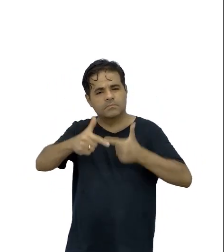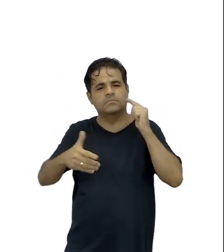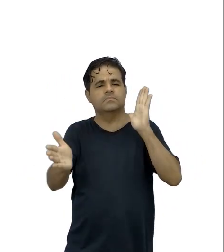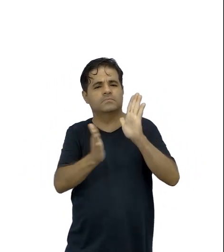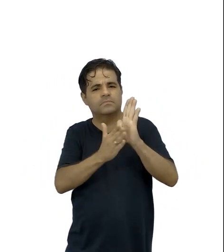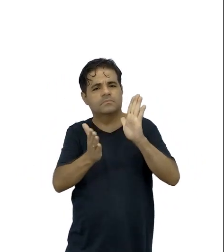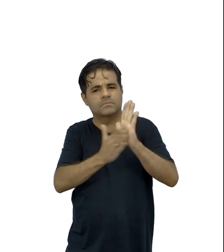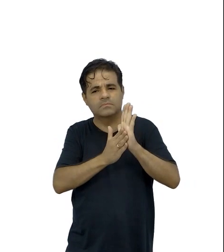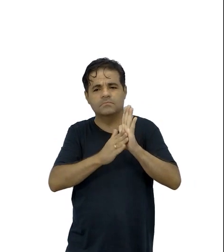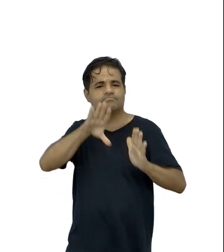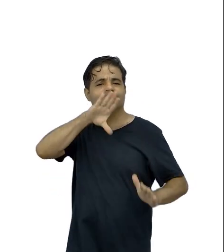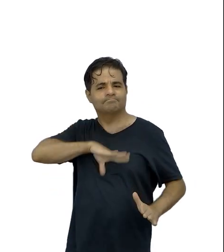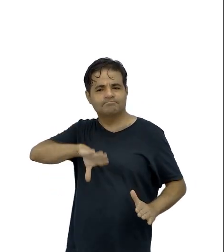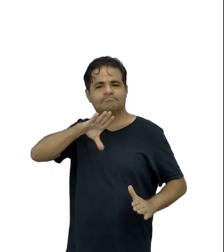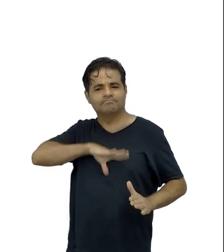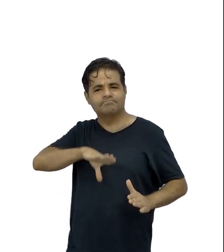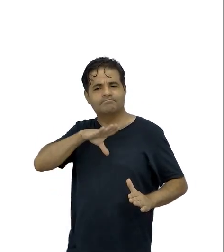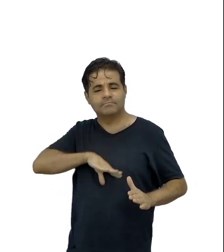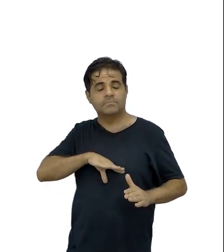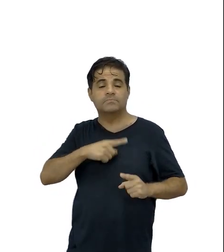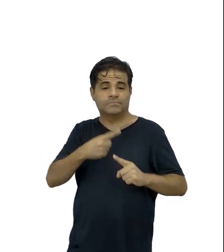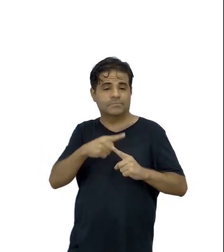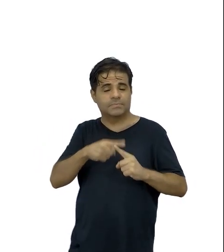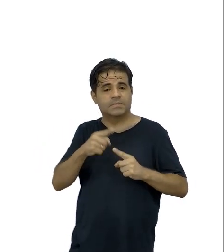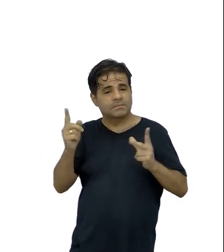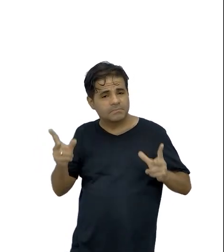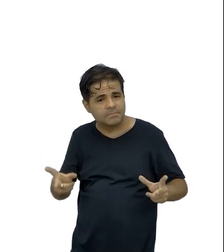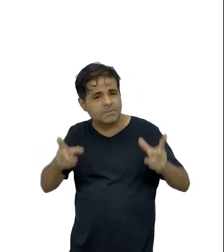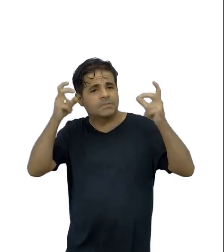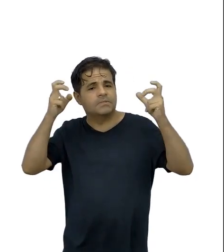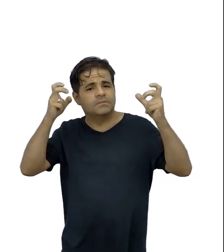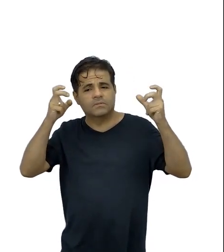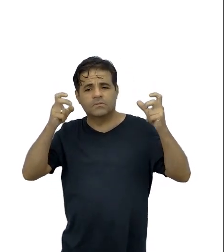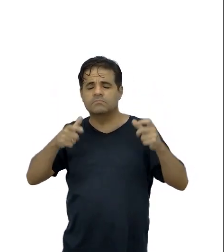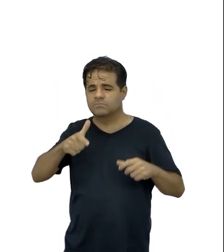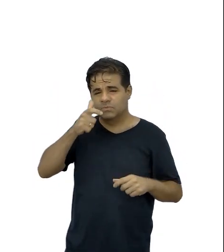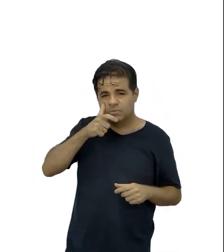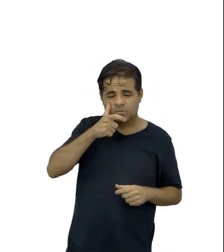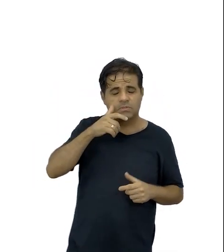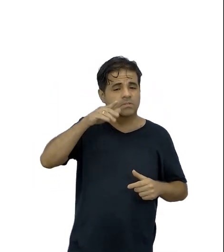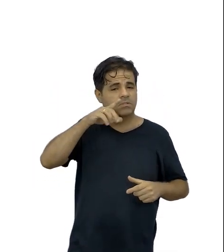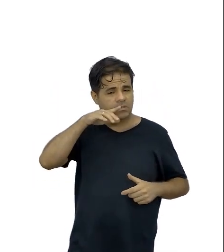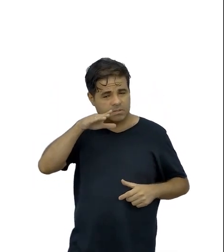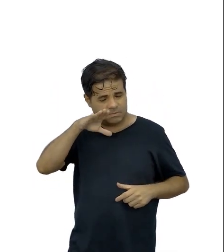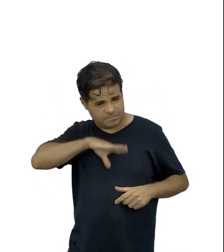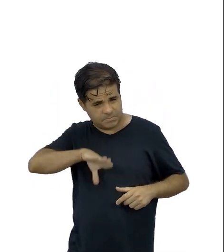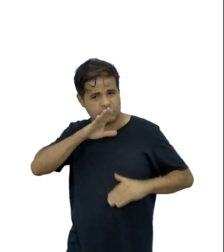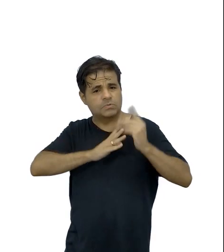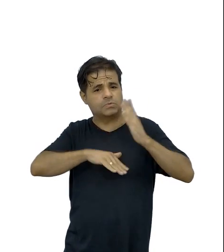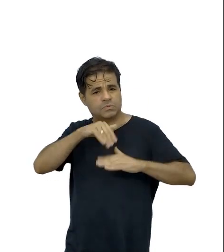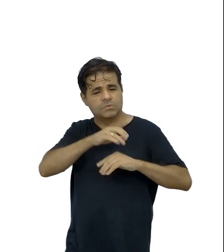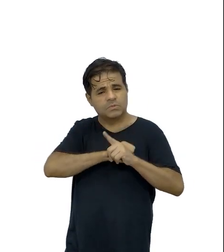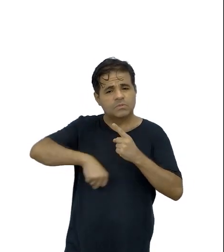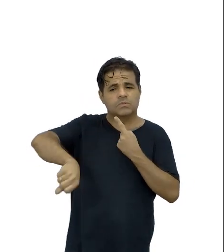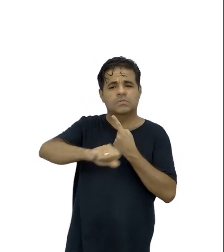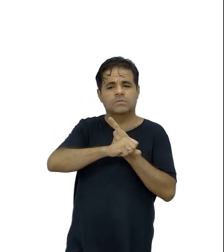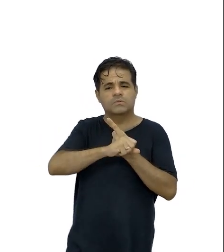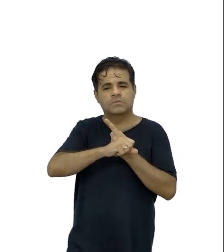língua portuguesa, pois essa perspectiva considera a linguagem como prática